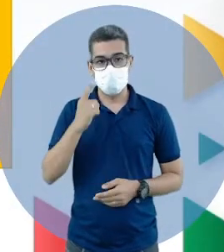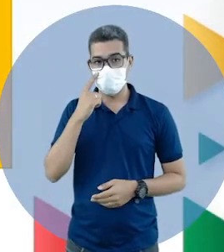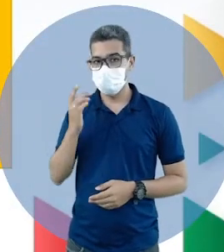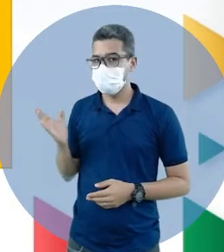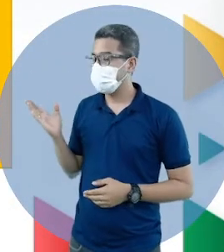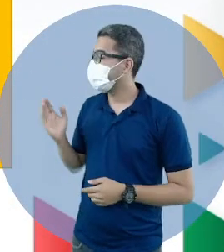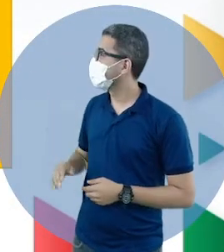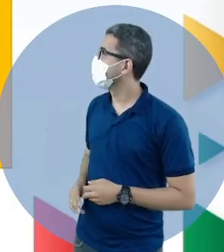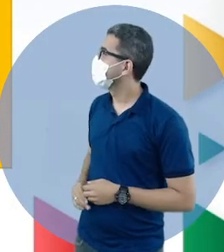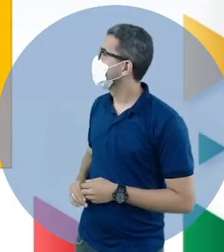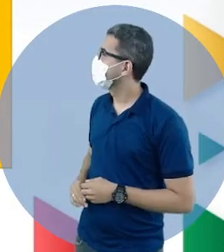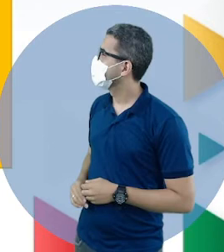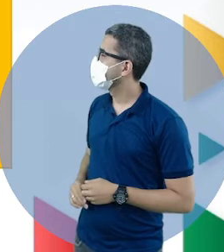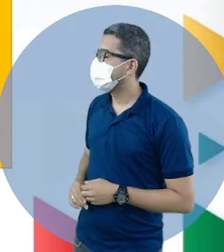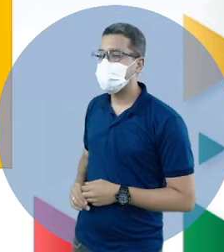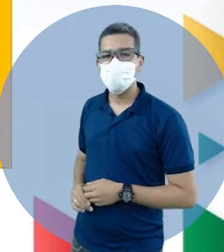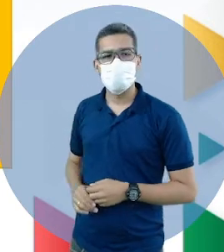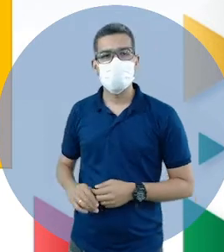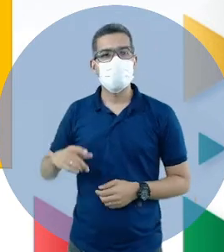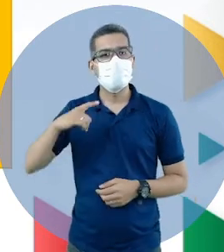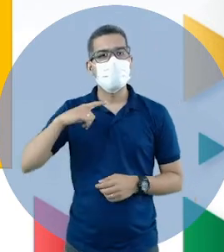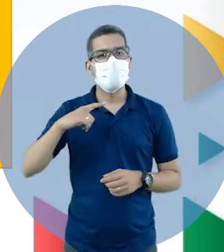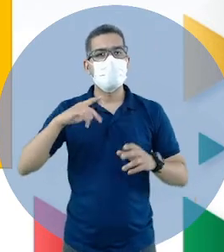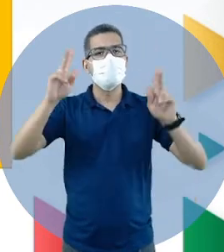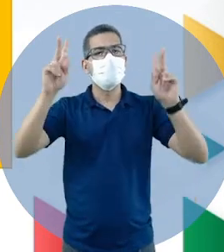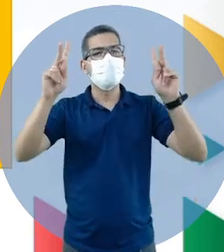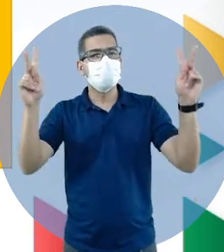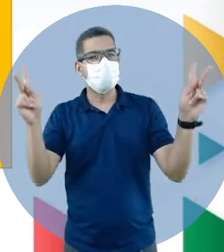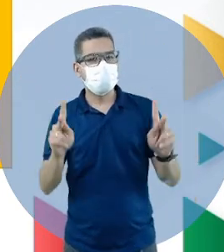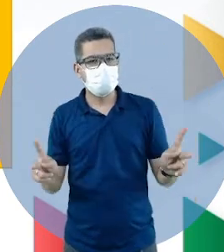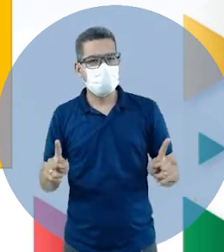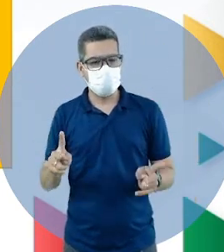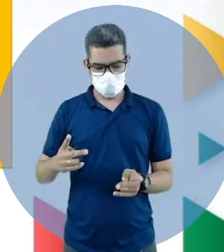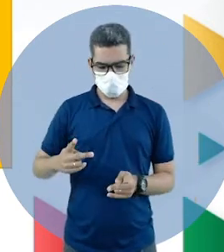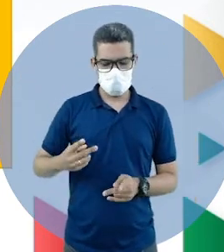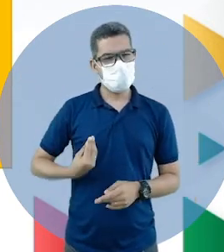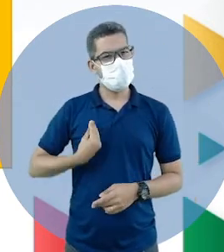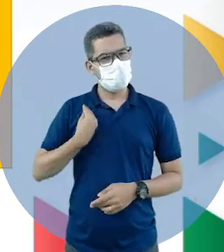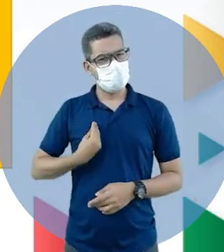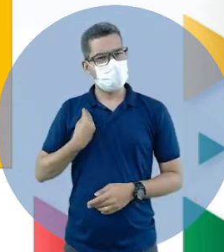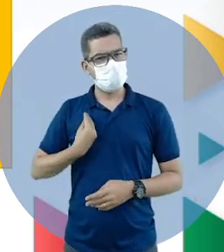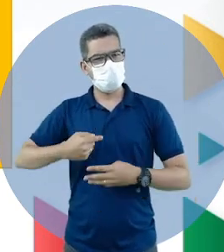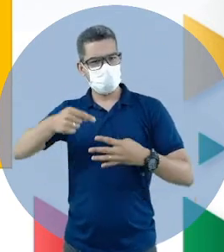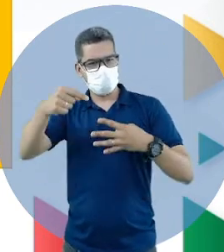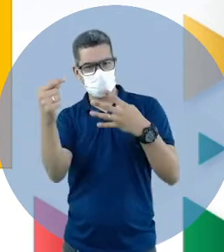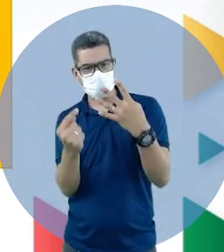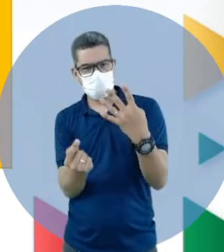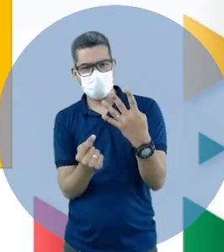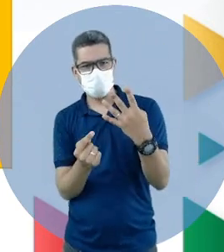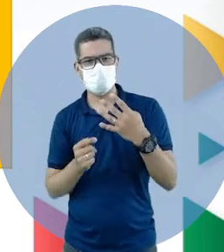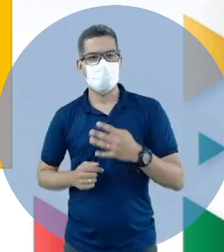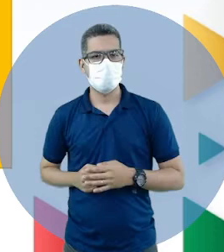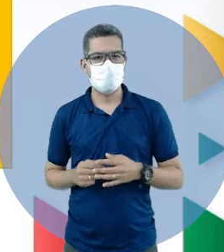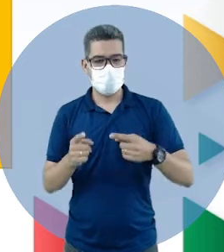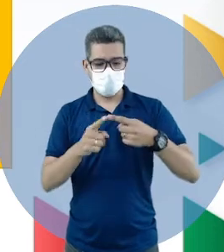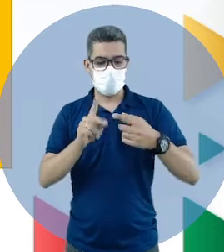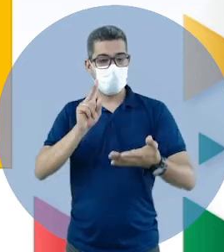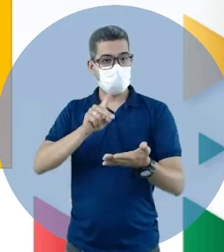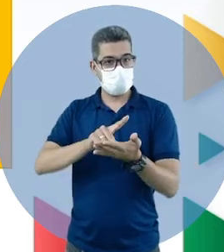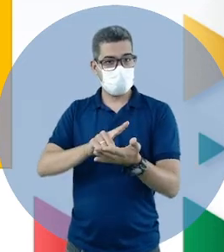tela. Podemos ver, a paz exige 4 condições essenciais: